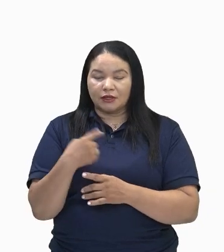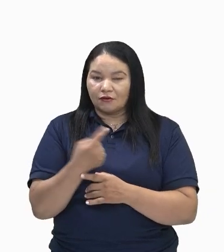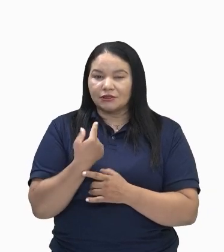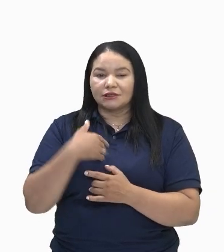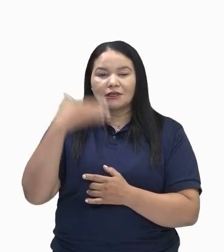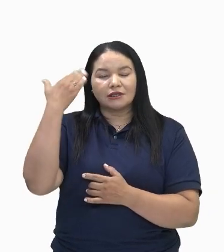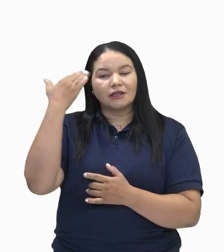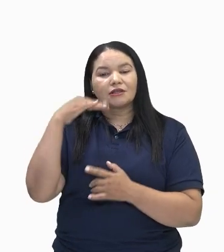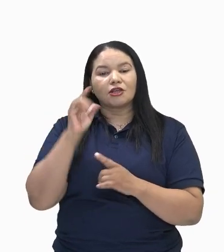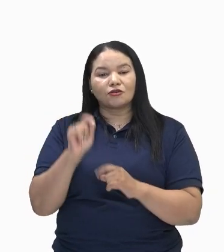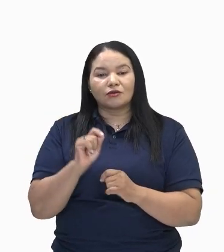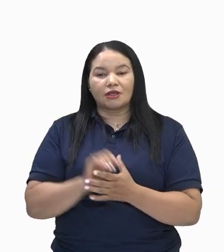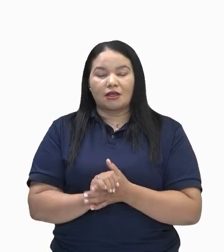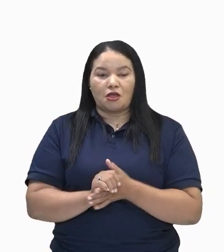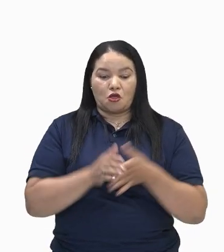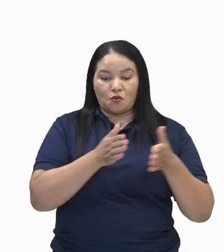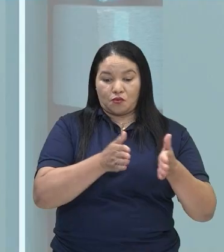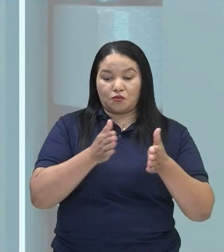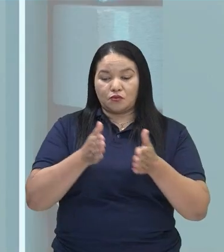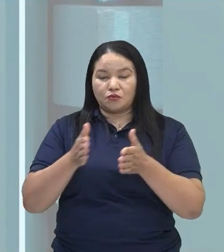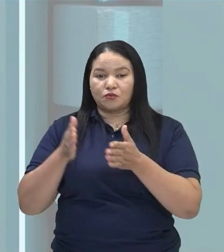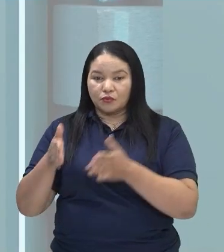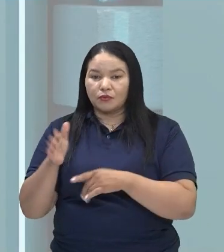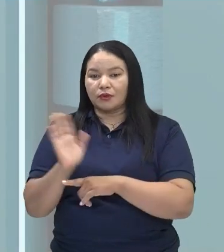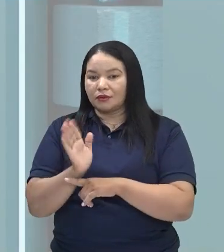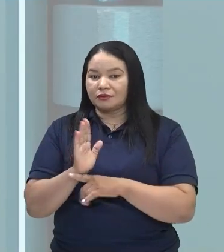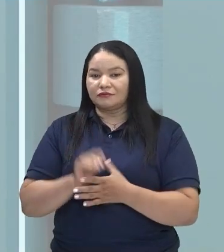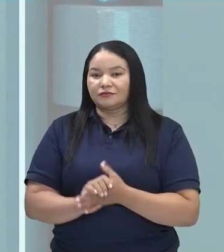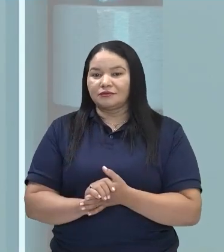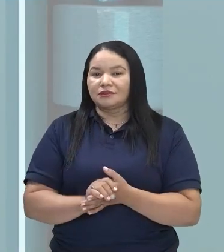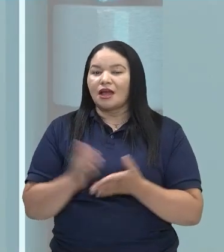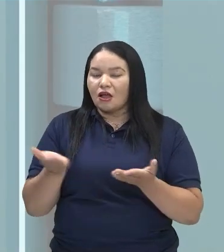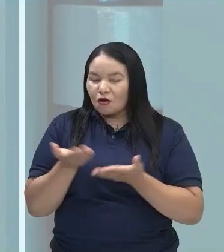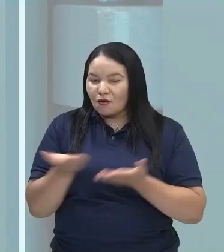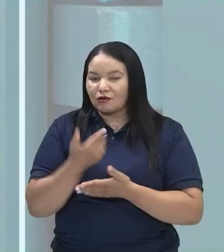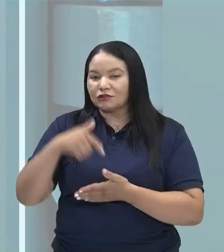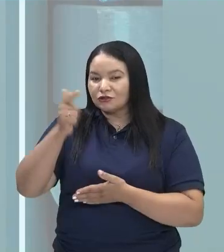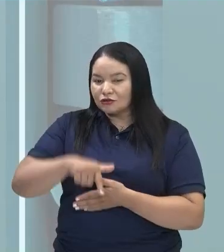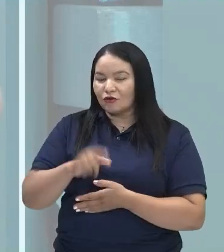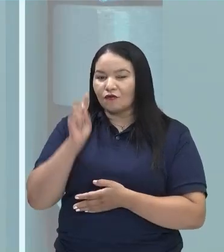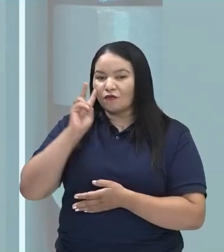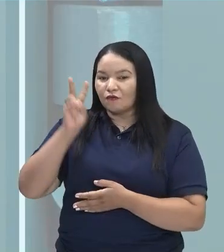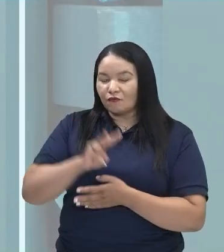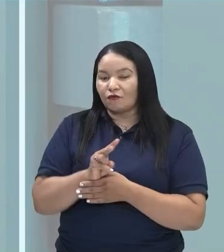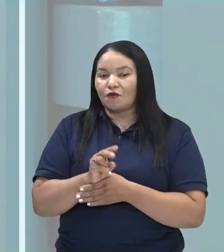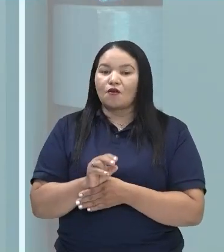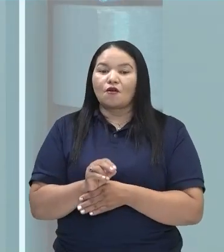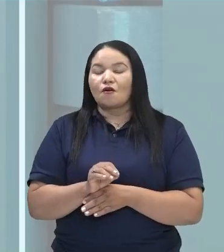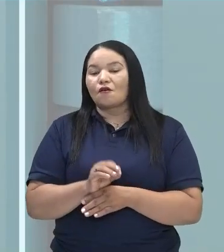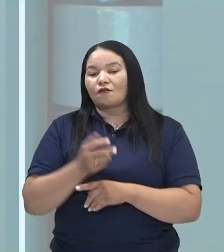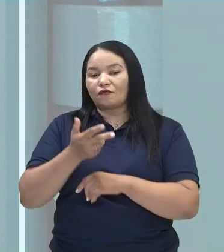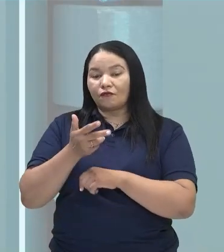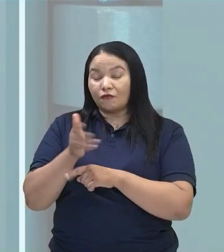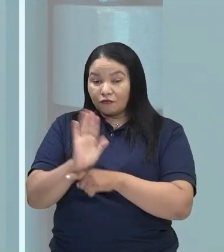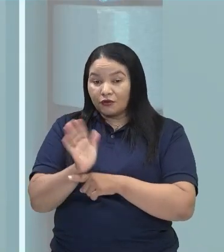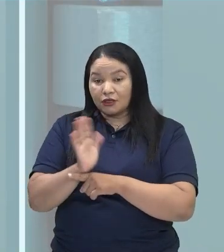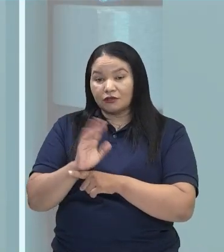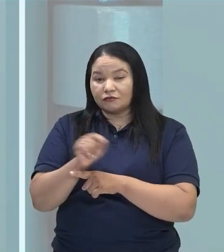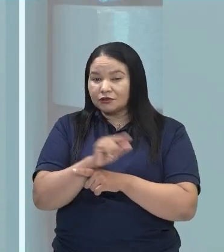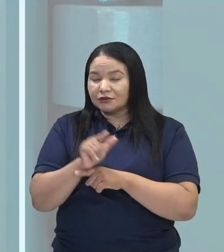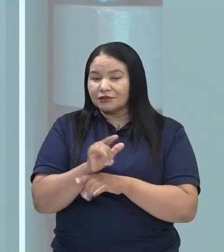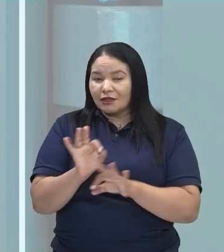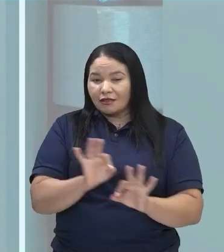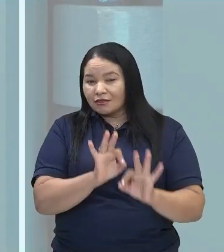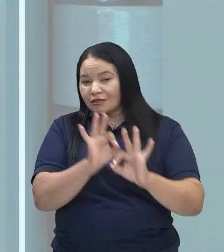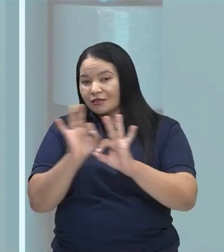acordo com o momento do vídeo. E aí agora eu vou, mais uma vez, passar aqui com vocês o vídeo para que vocês prestem